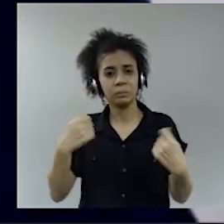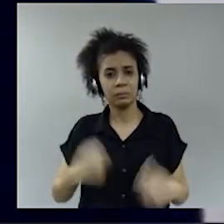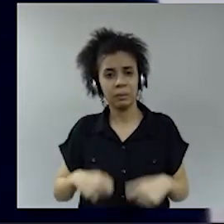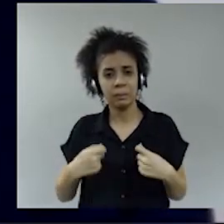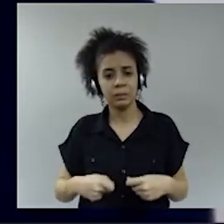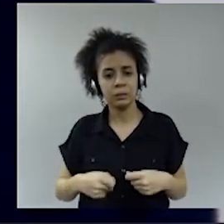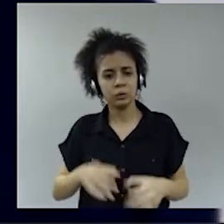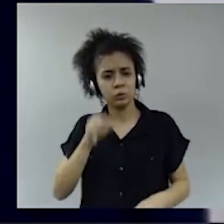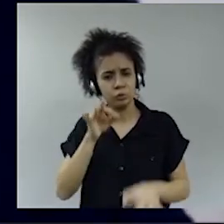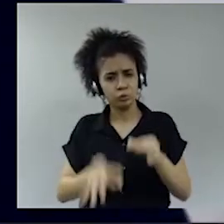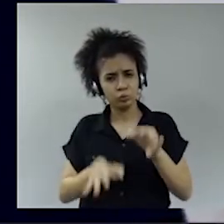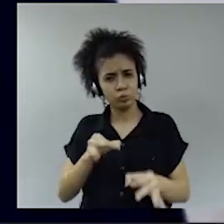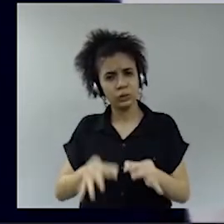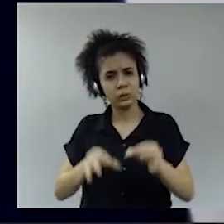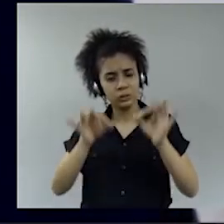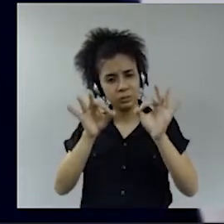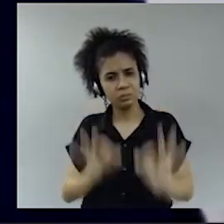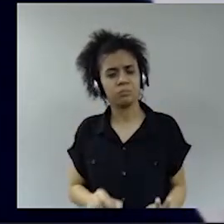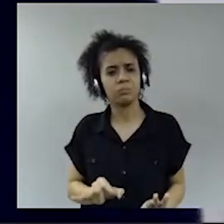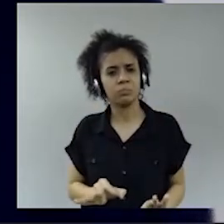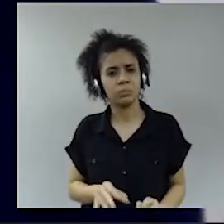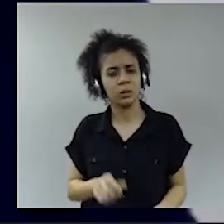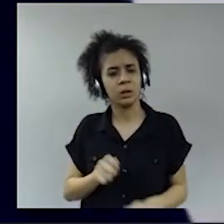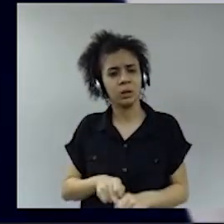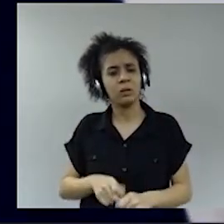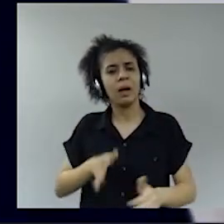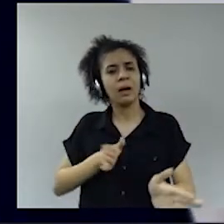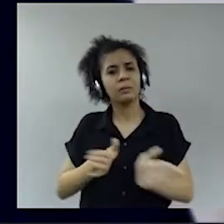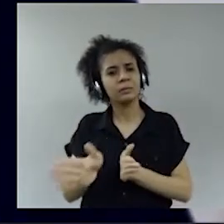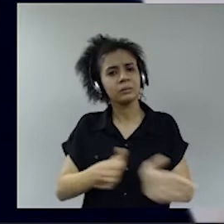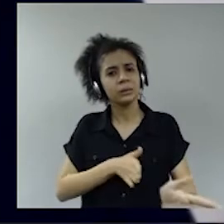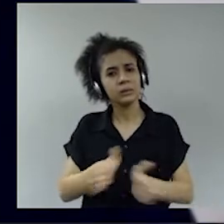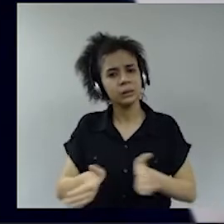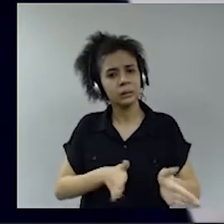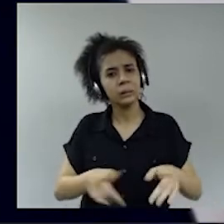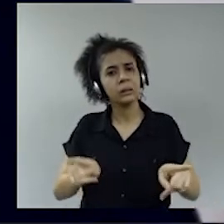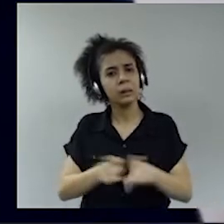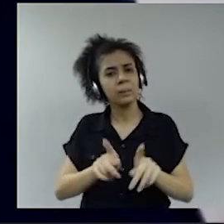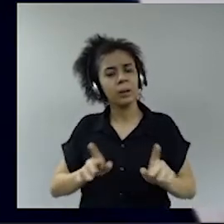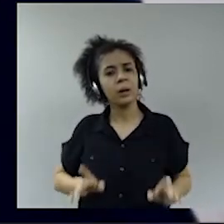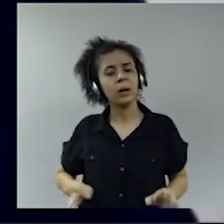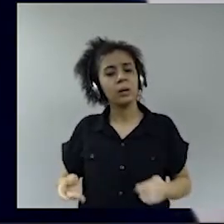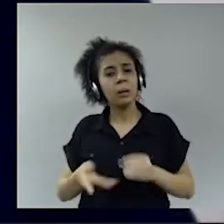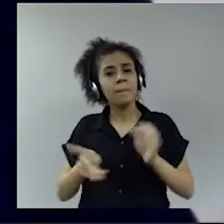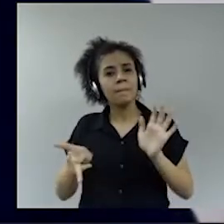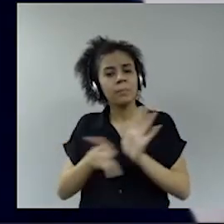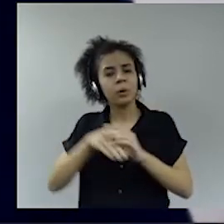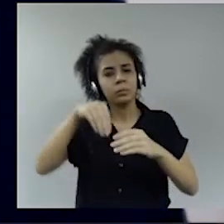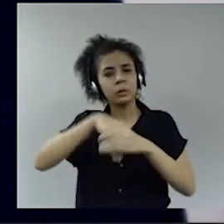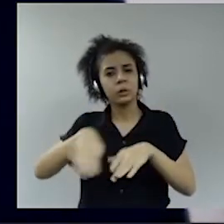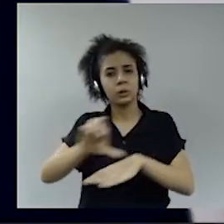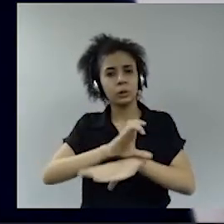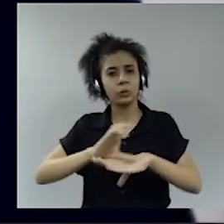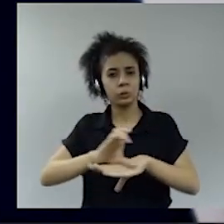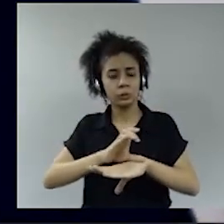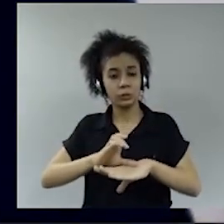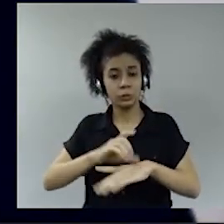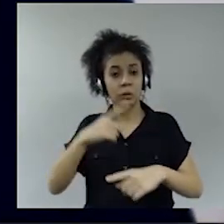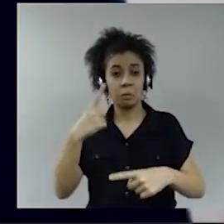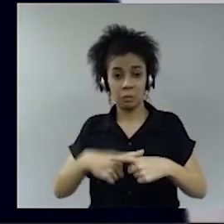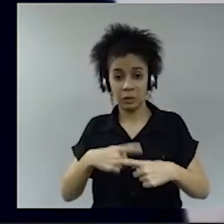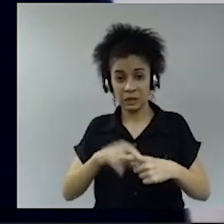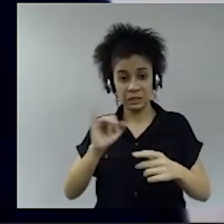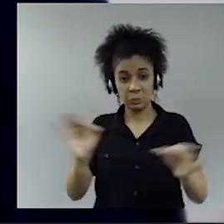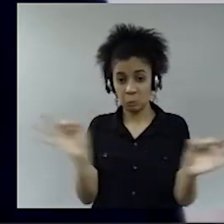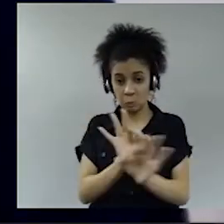uma justiça eficiente, acessível e que prestigie os princípios constitucionais, pois sem